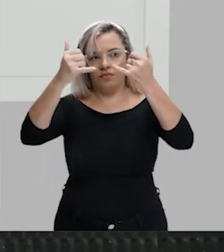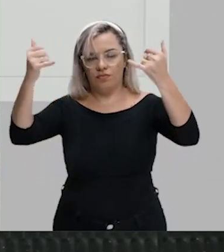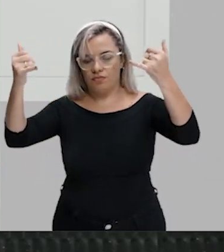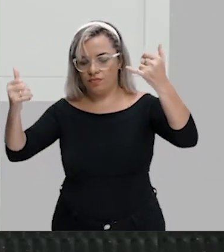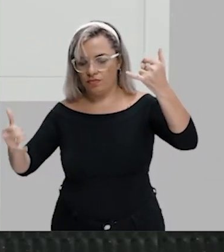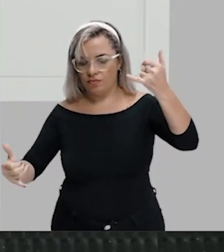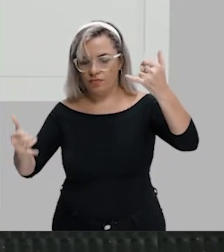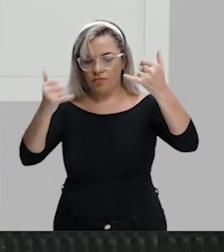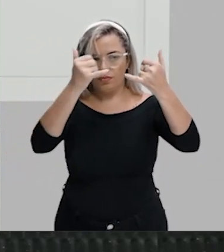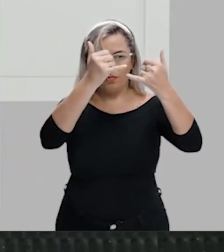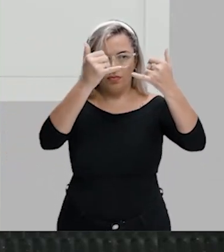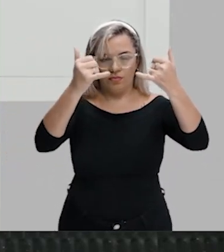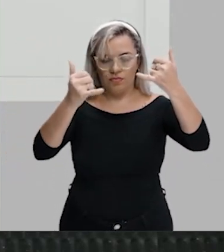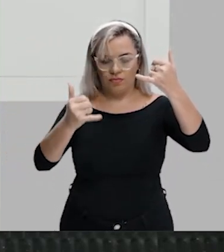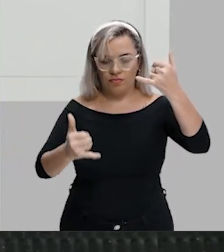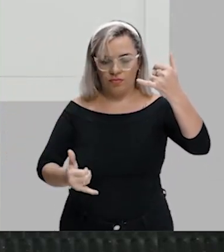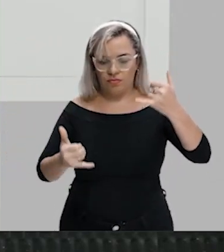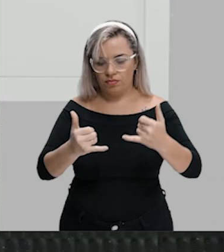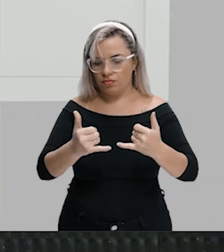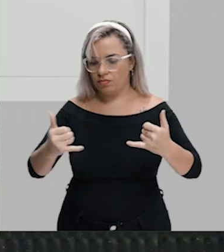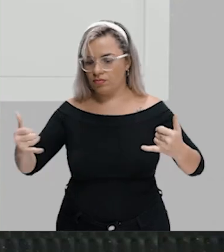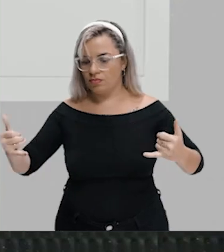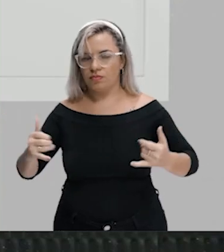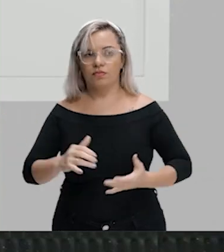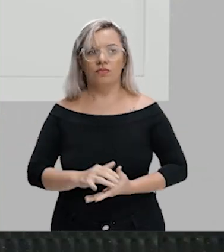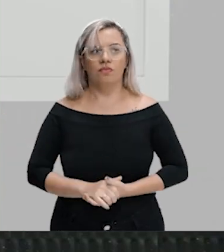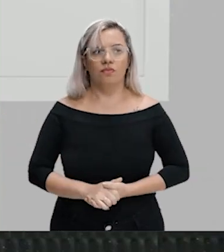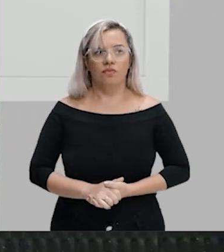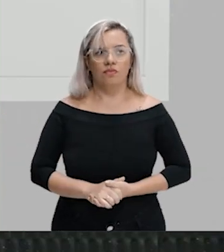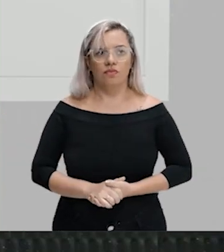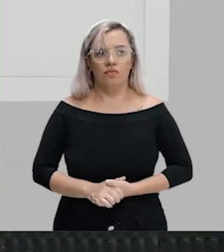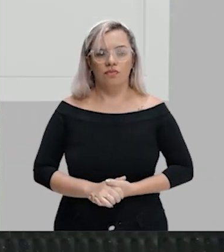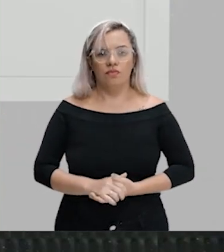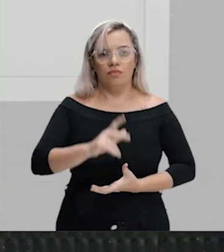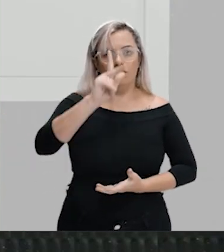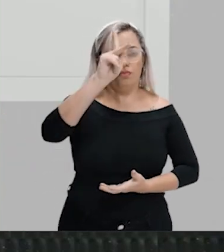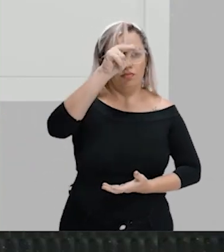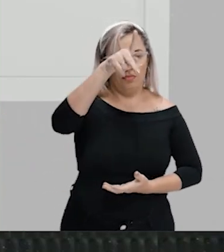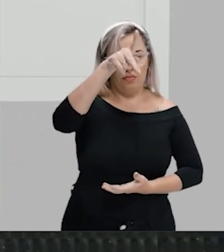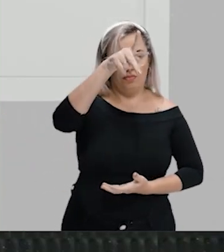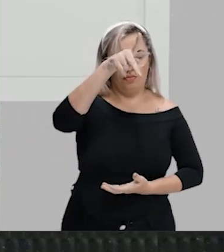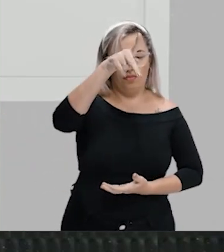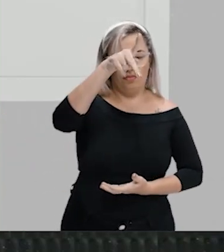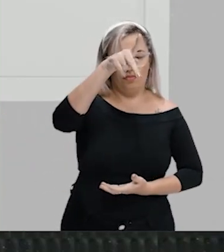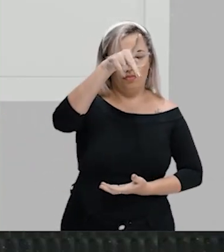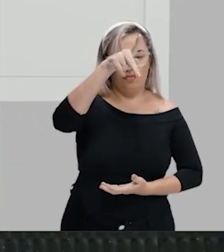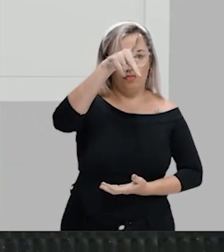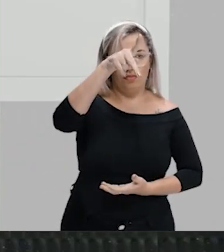certo? Uma transformação cíclica. Então é o seguinte: pressão em newtons